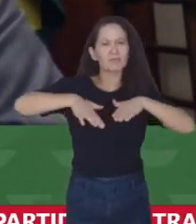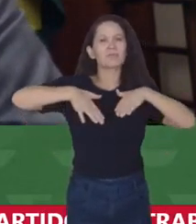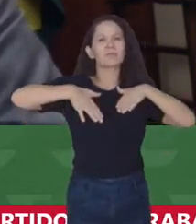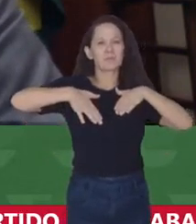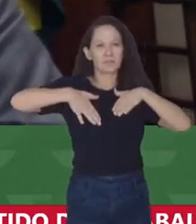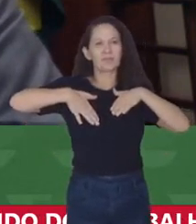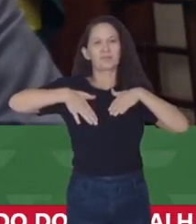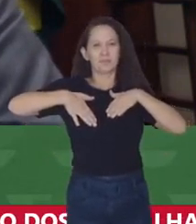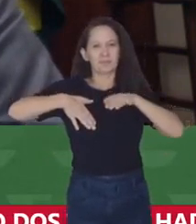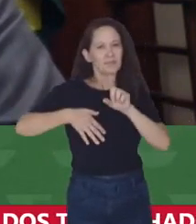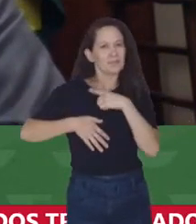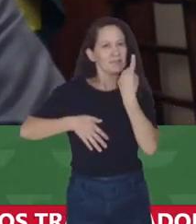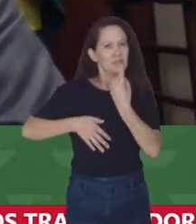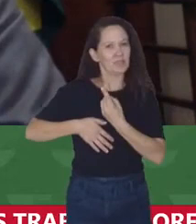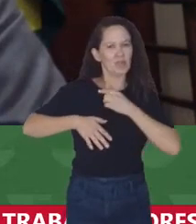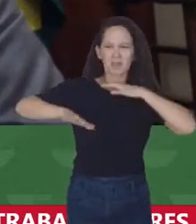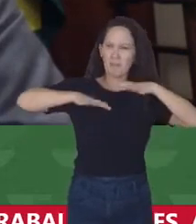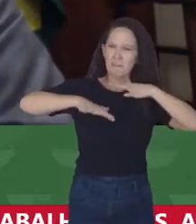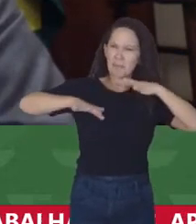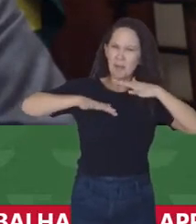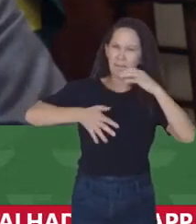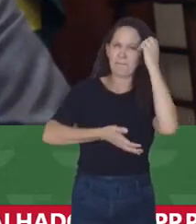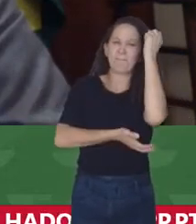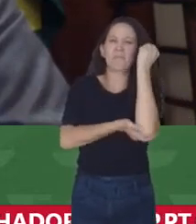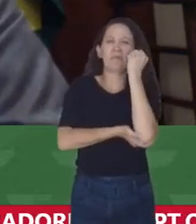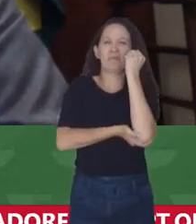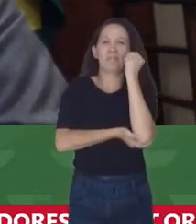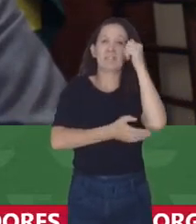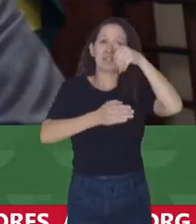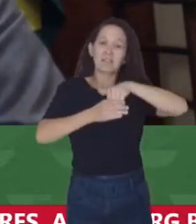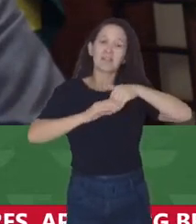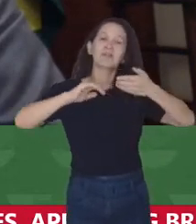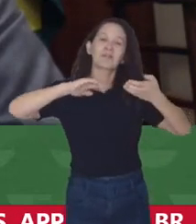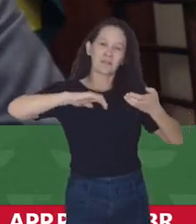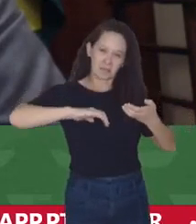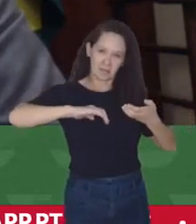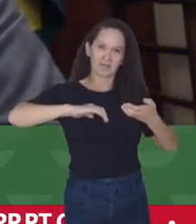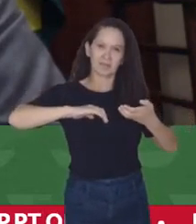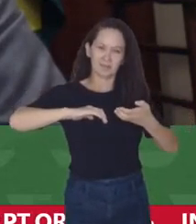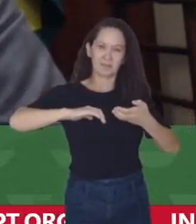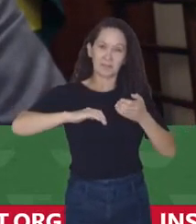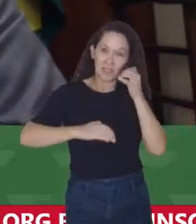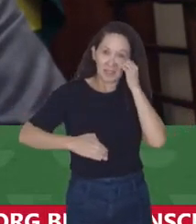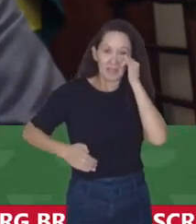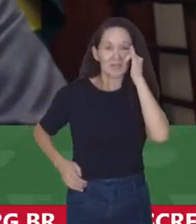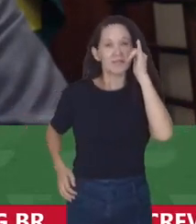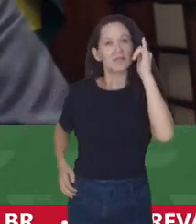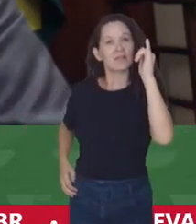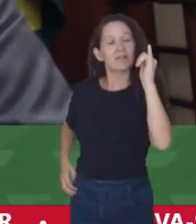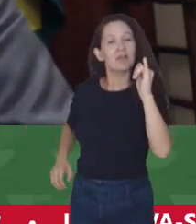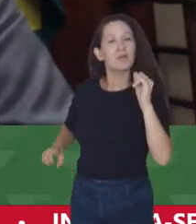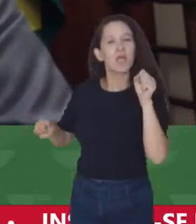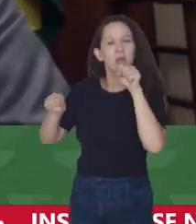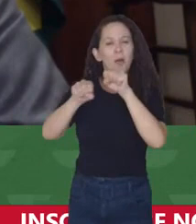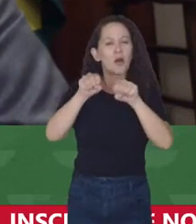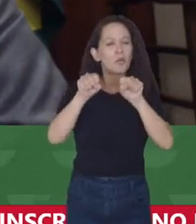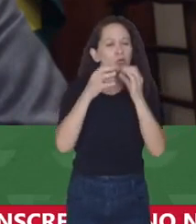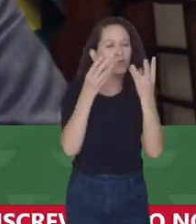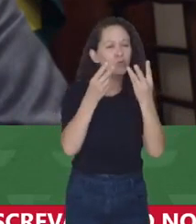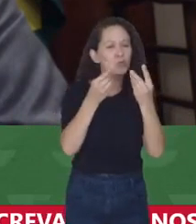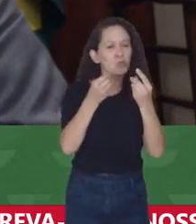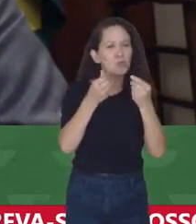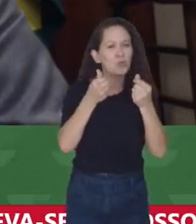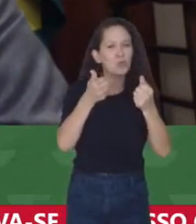bancadas, né, da nossa militância no Congresso Nacional, para impedir a destruição total